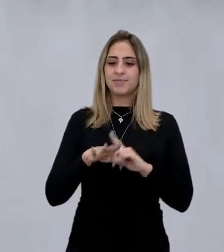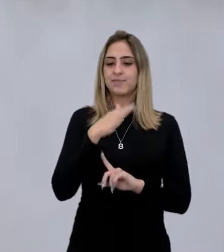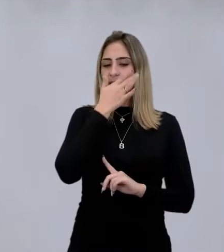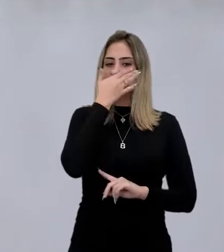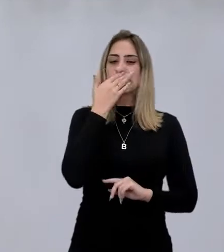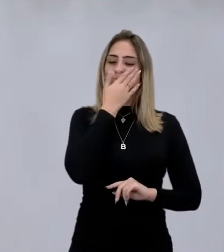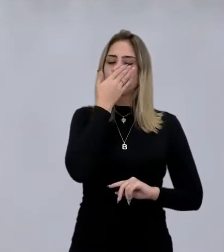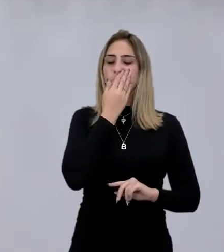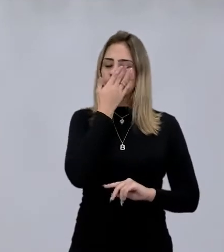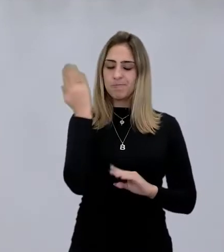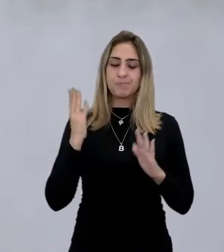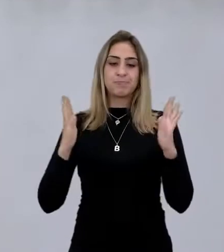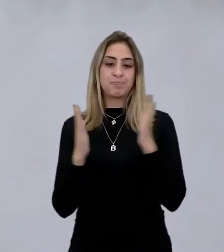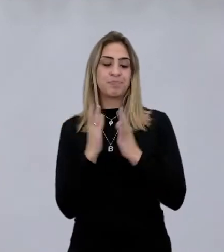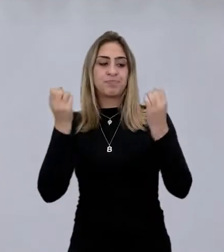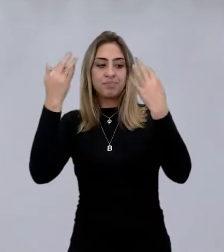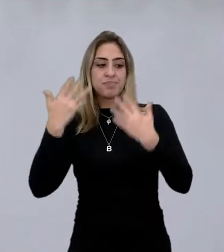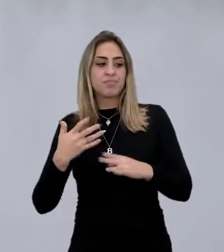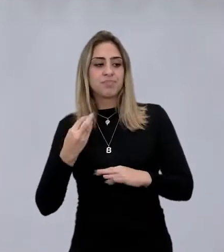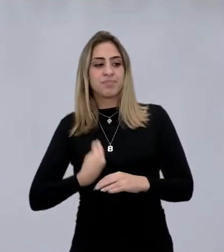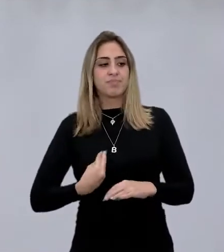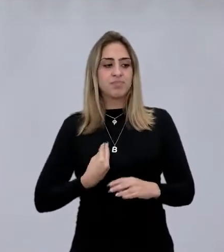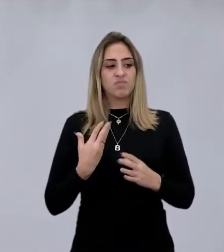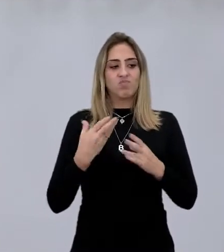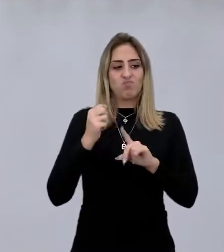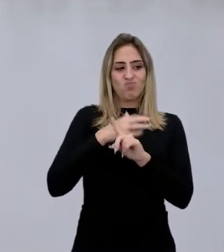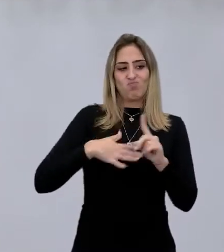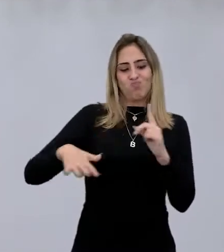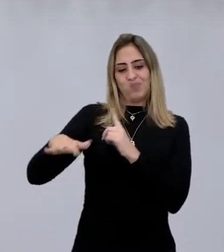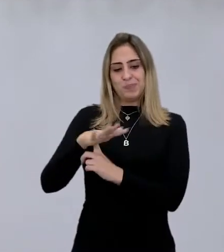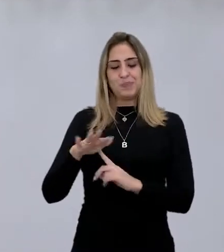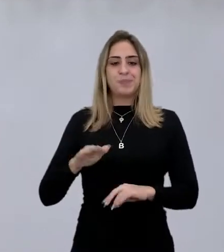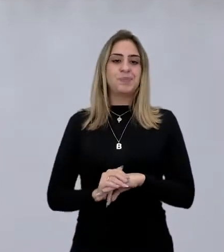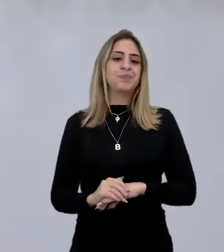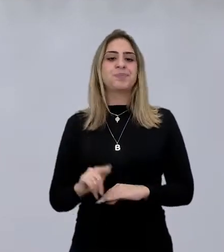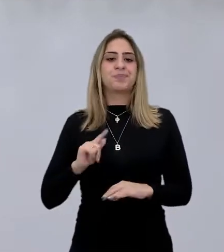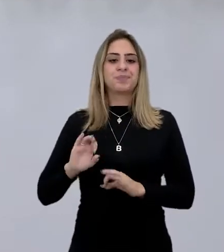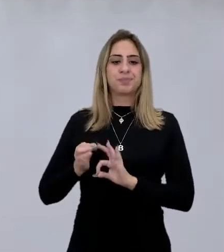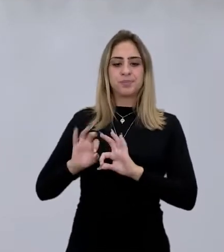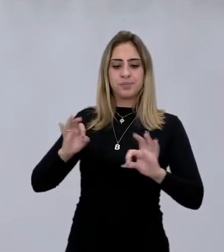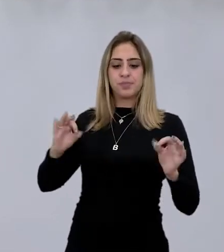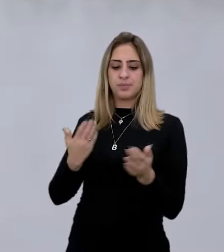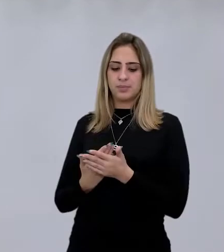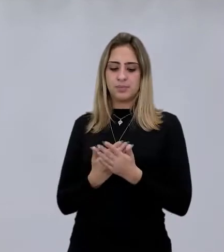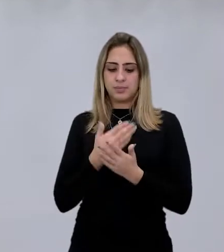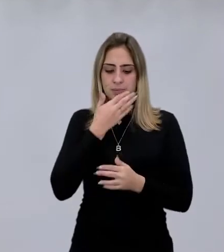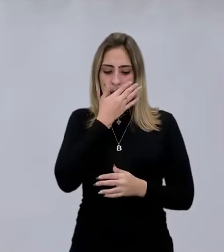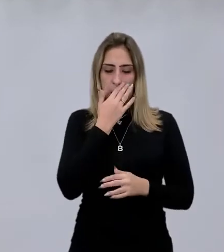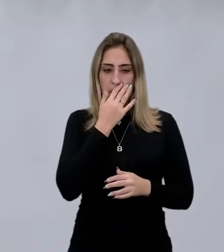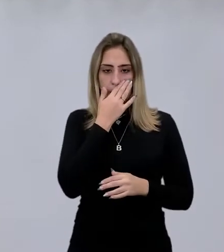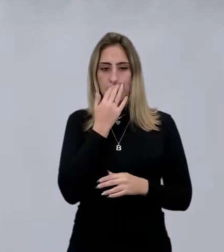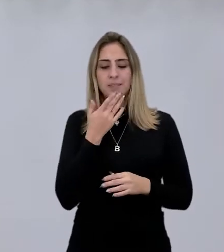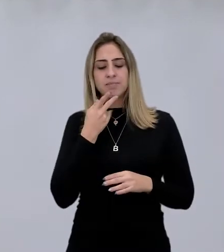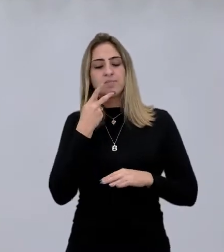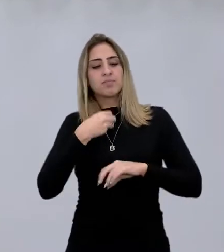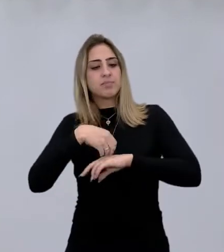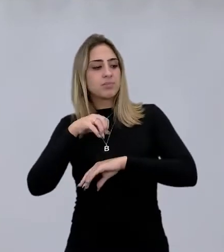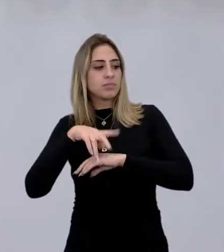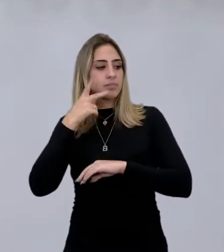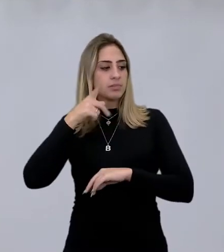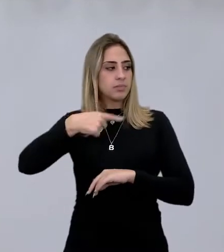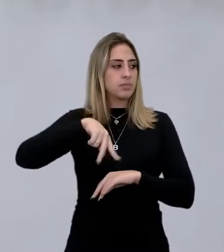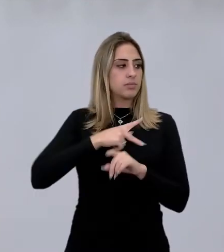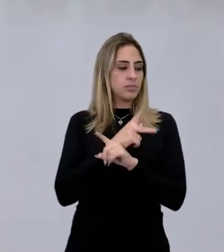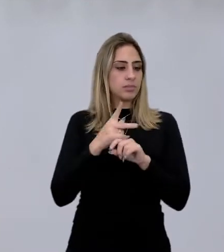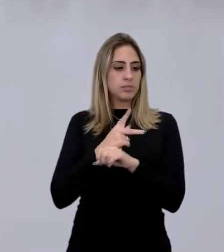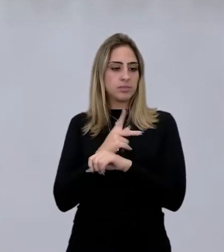na explicação exatamente sobre o que é o fato social de Durkheim, porque aí eu me estenderia muito na aula, mas eu recomendo que vocês